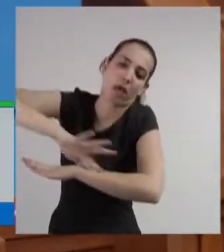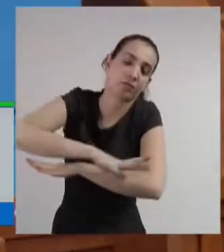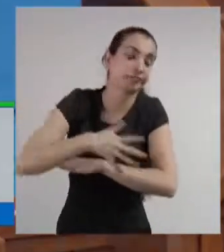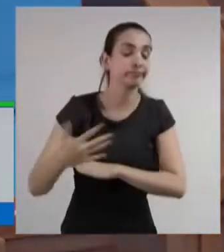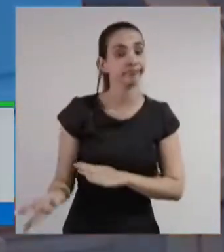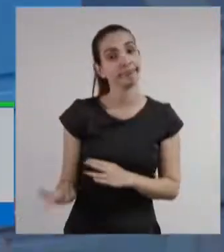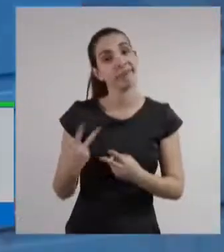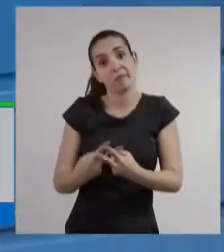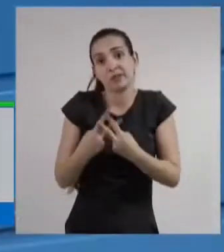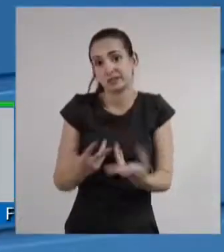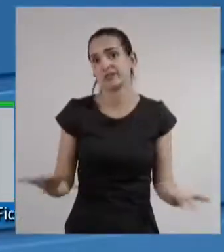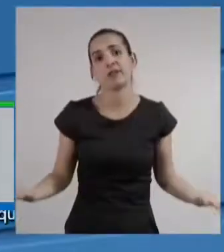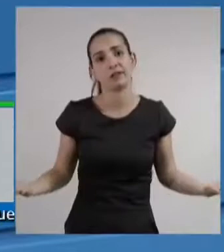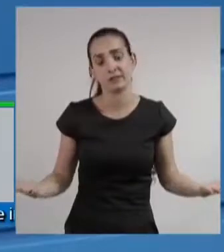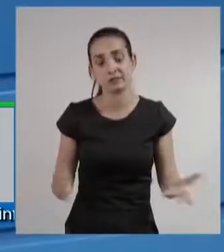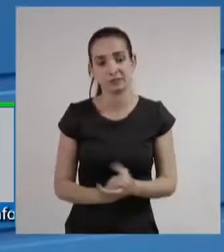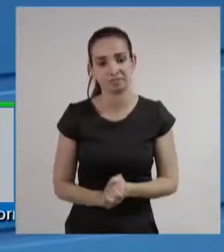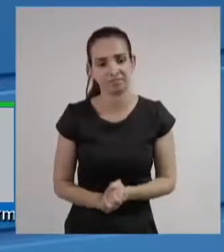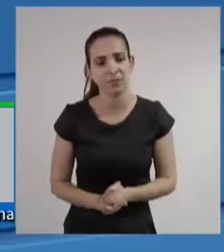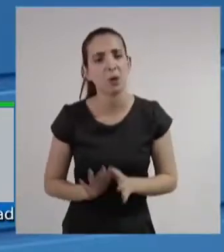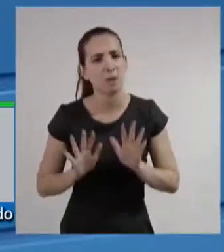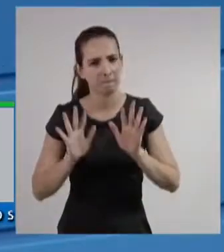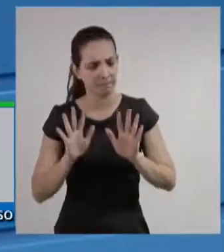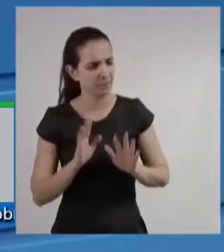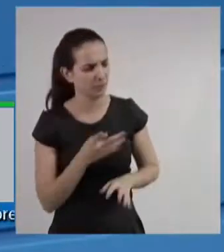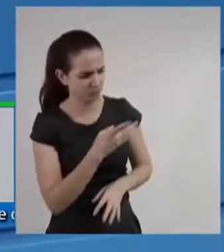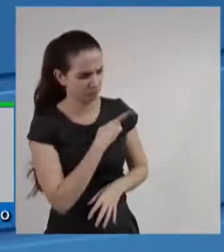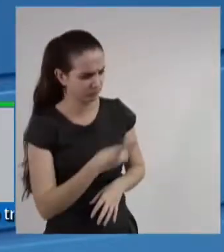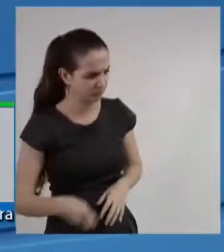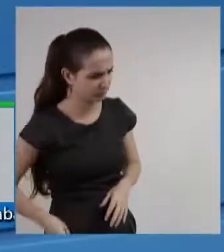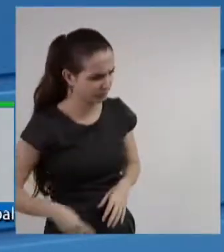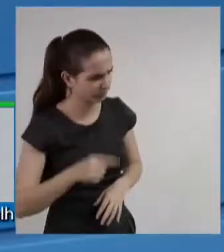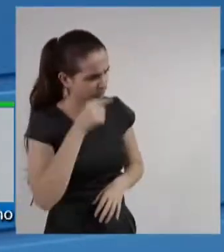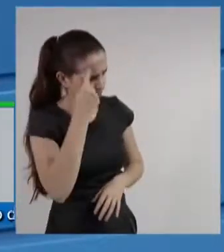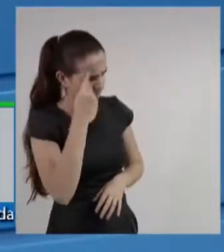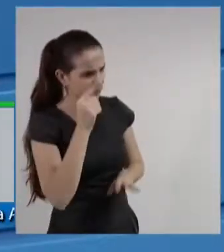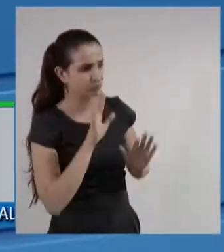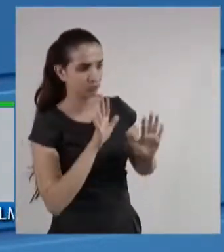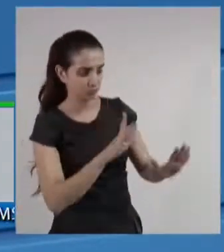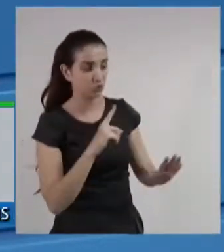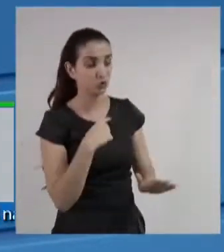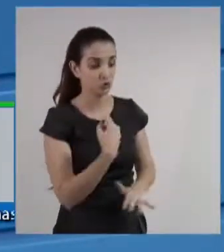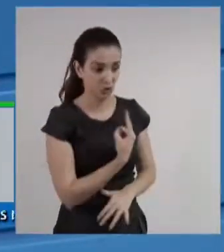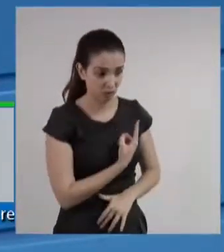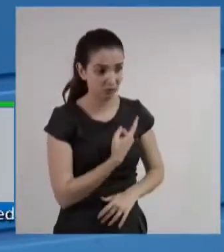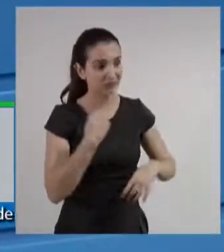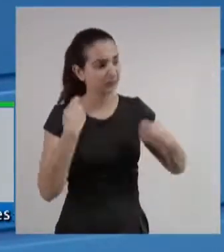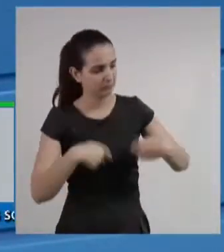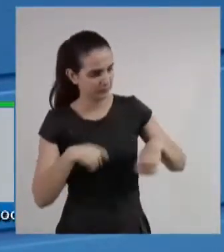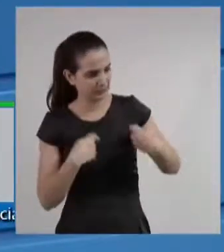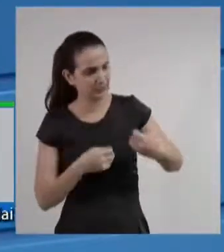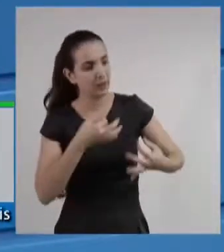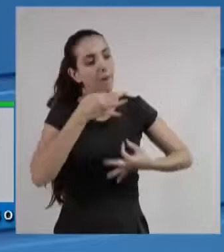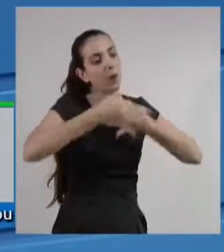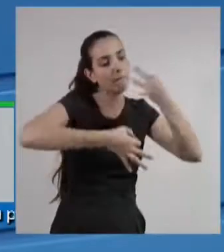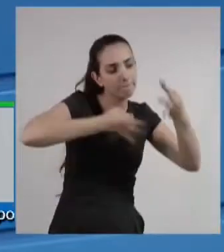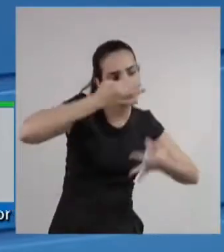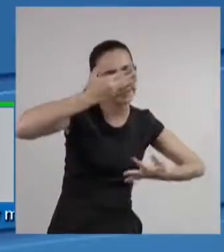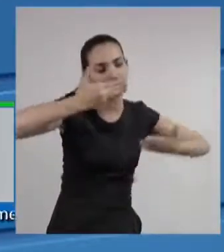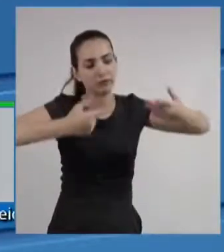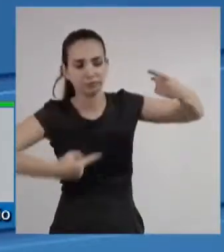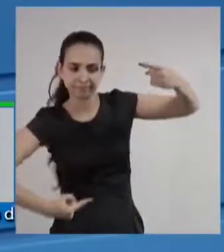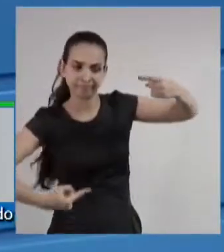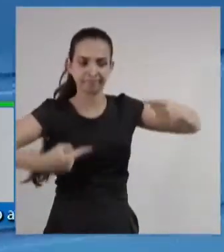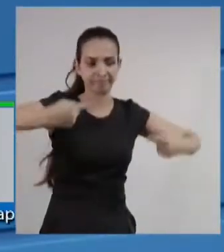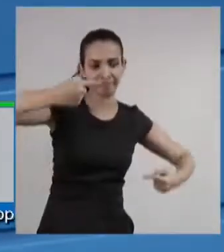Deputado Zé Teixeira, eu acho que a gente tem que fazer um contraponto neste processo. Nós temos